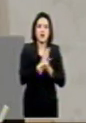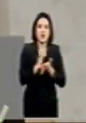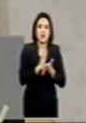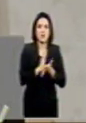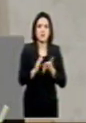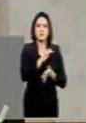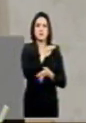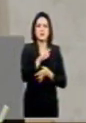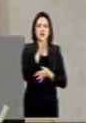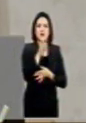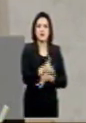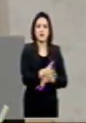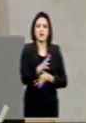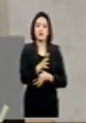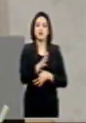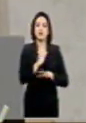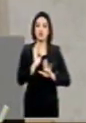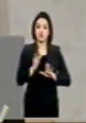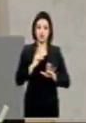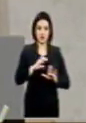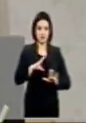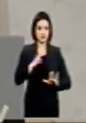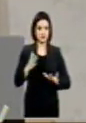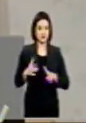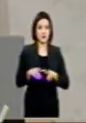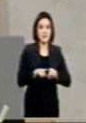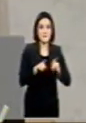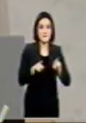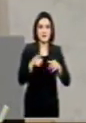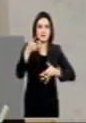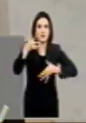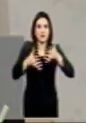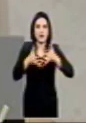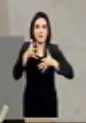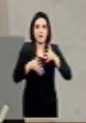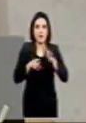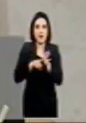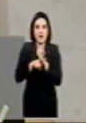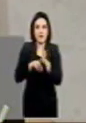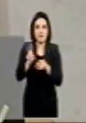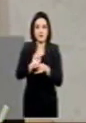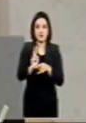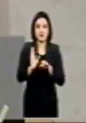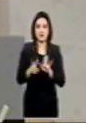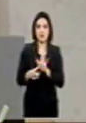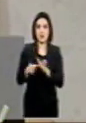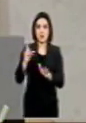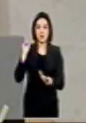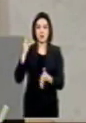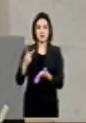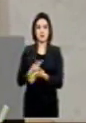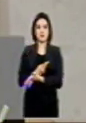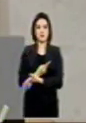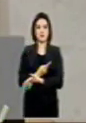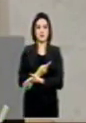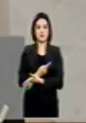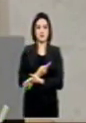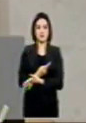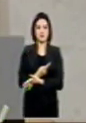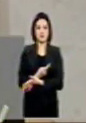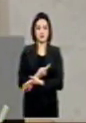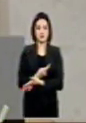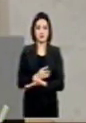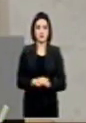não atinjam medidas investigatórias independentes dessas medidas de busca e apreensão